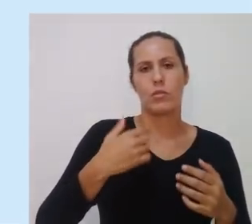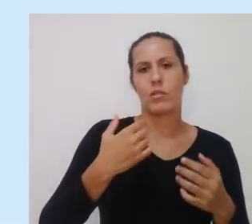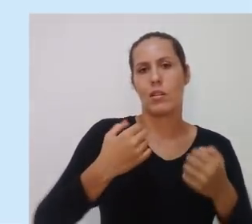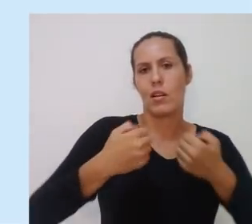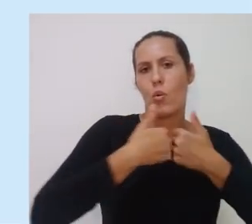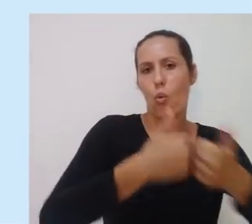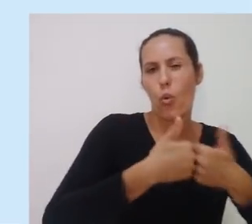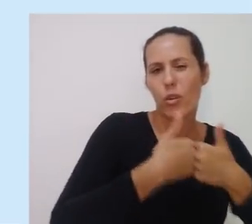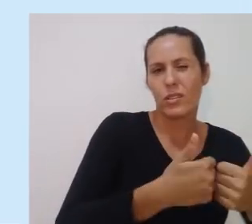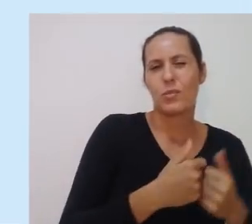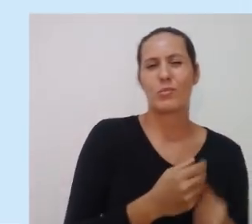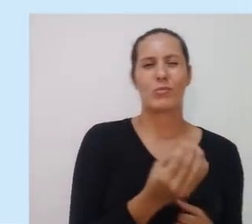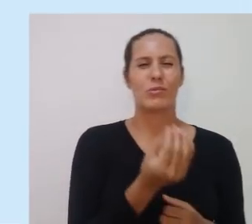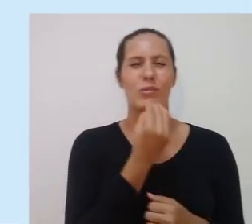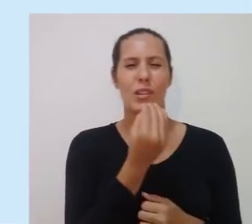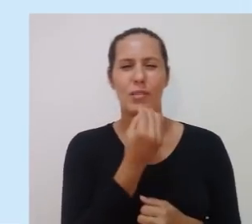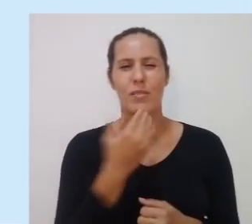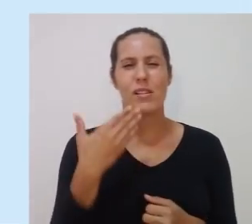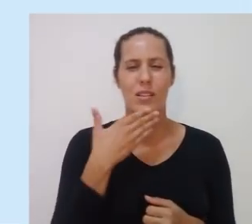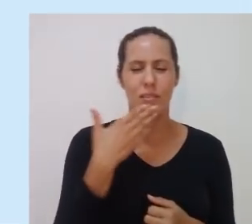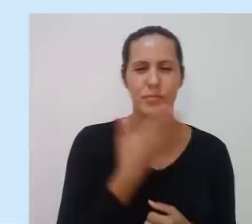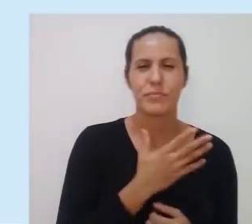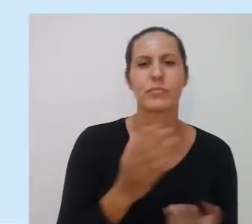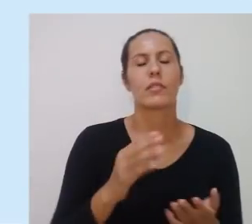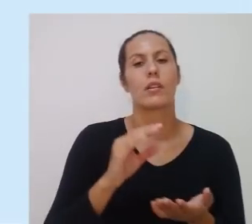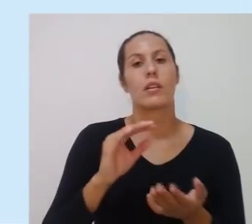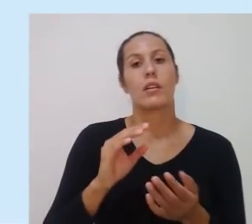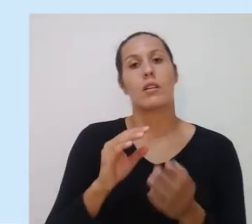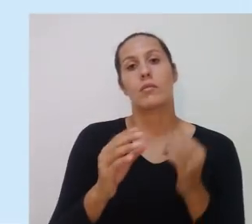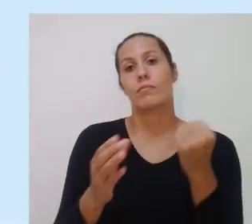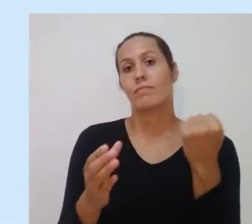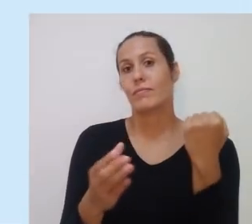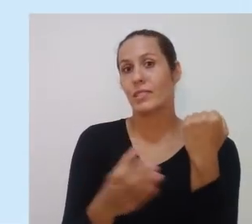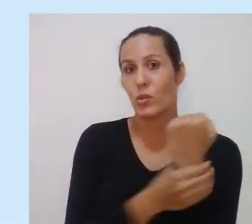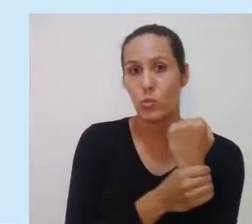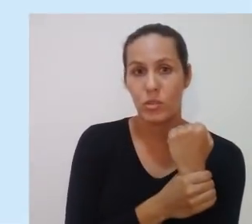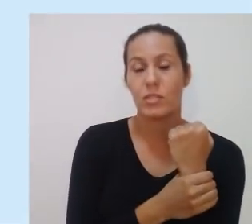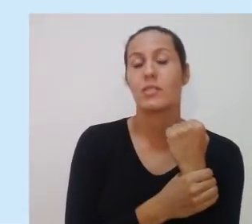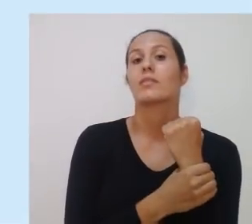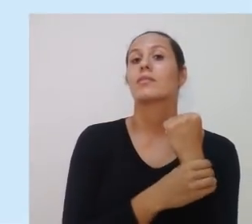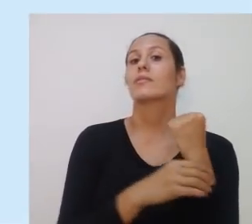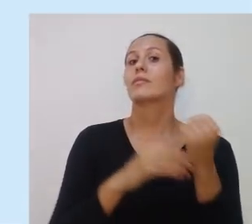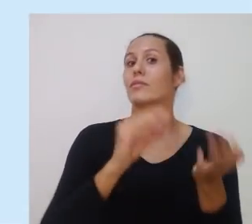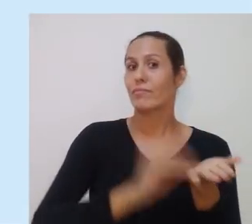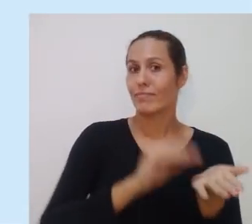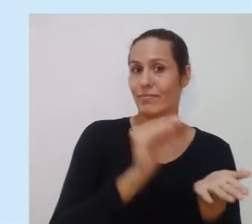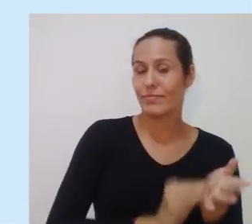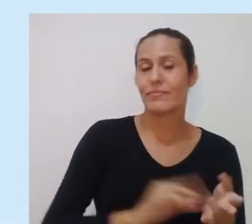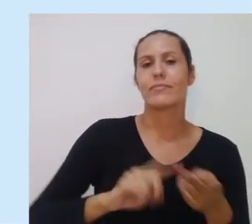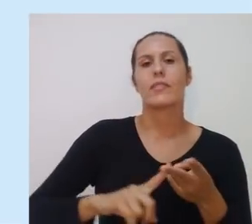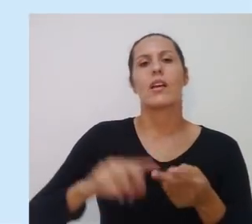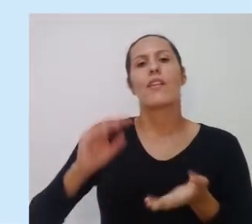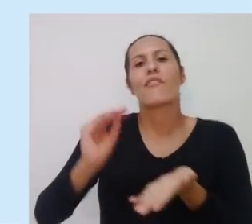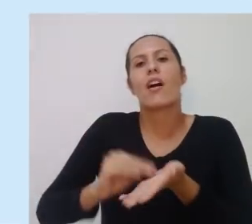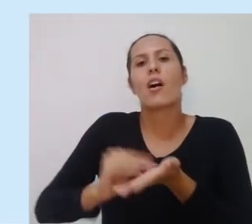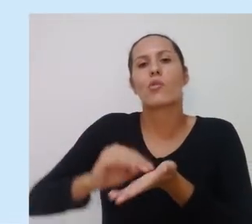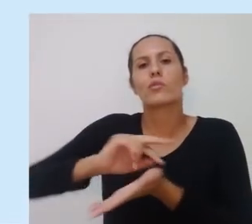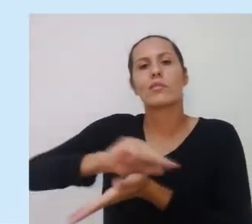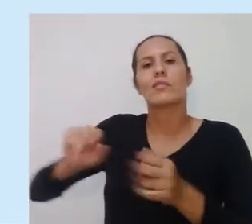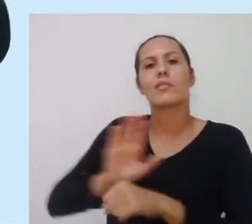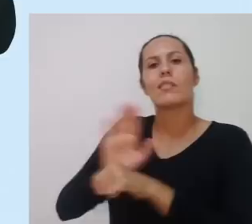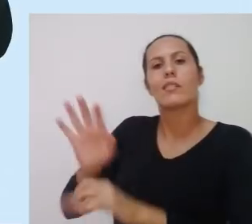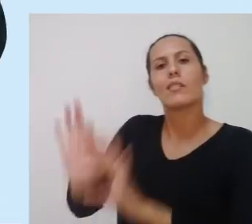o transporte público não é muito bom, às vezes falta um pouco de segurança, às vezes tem alguns problemas de